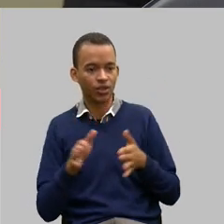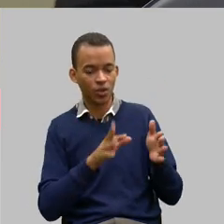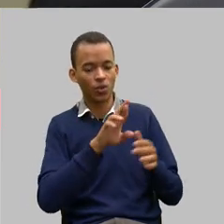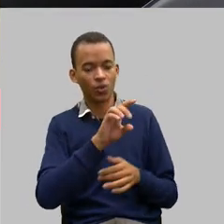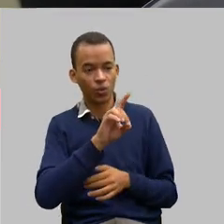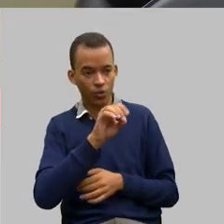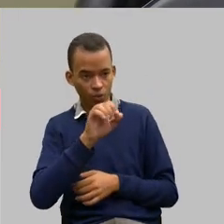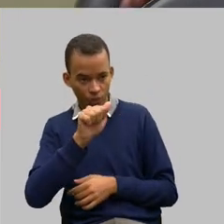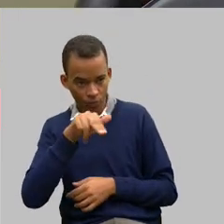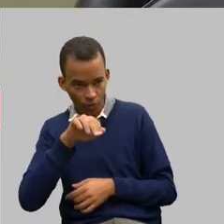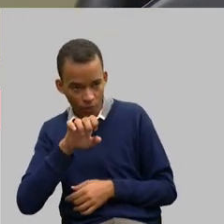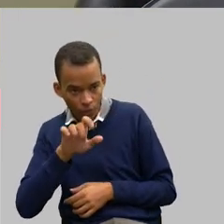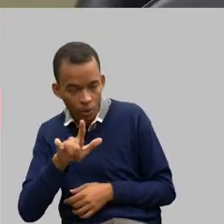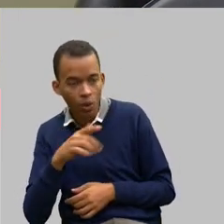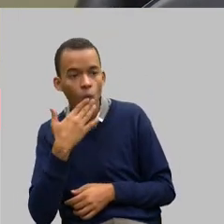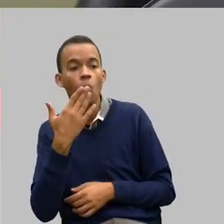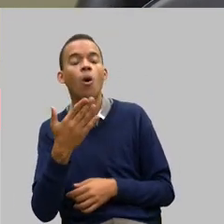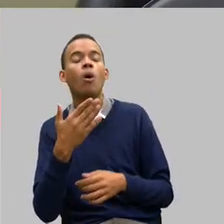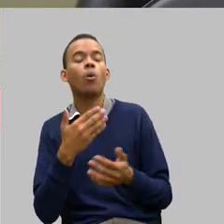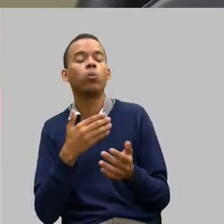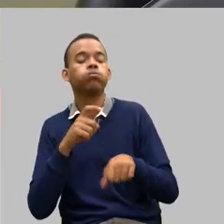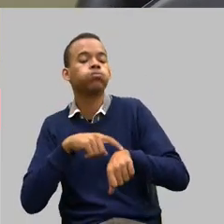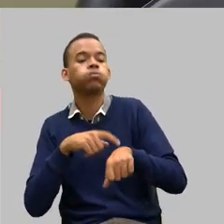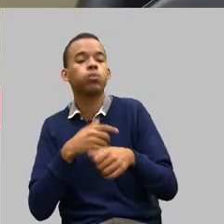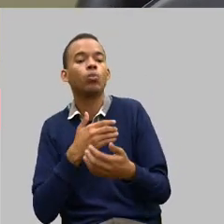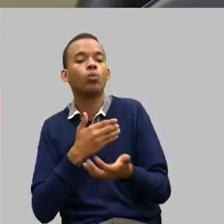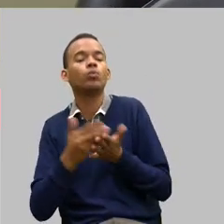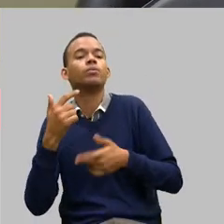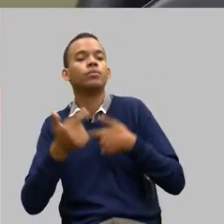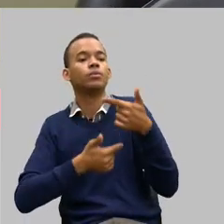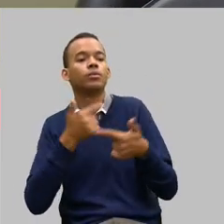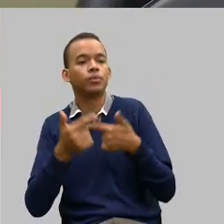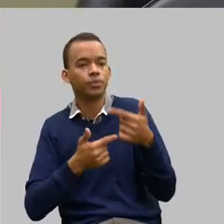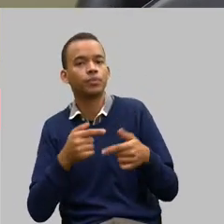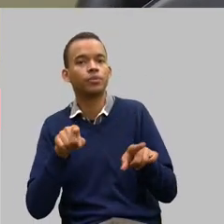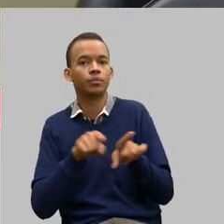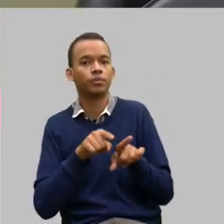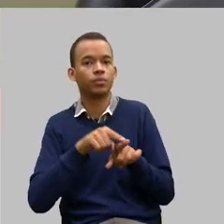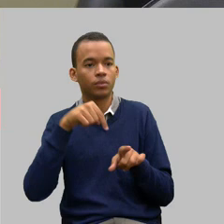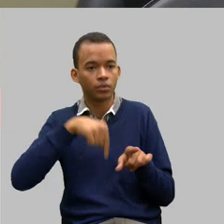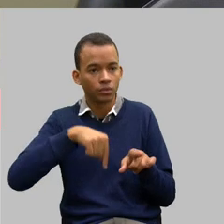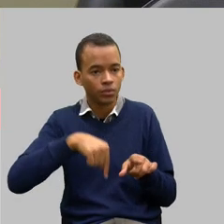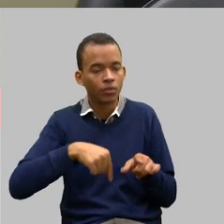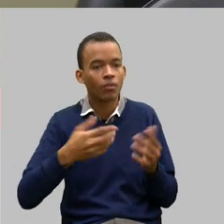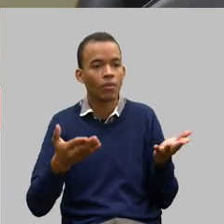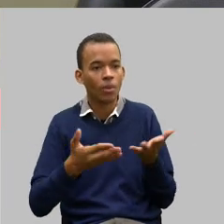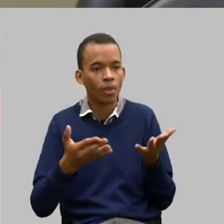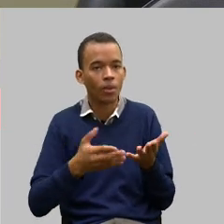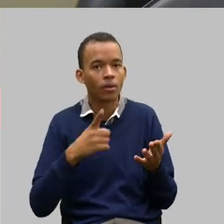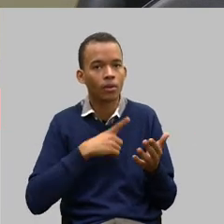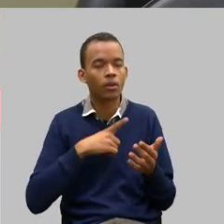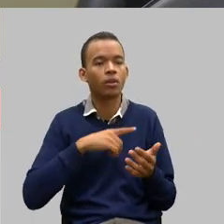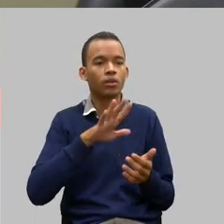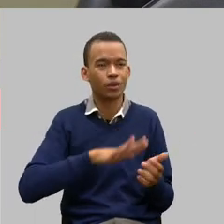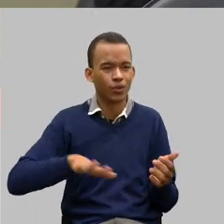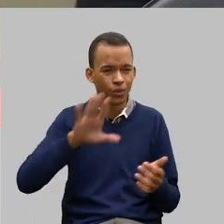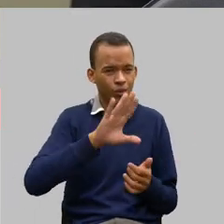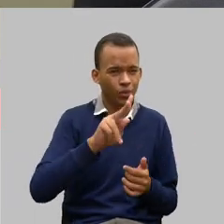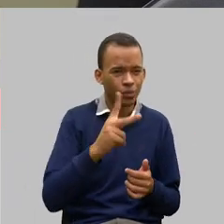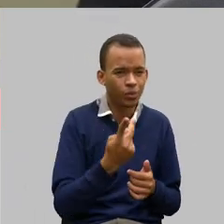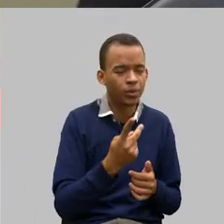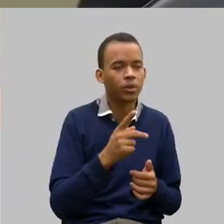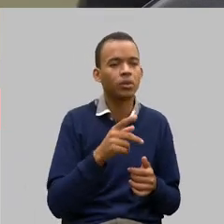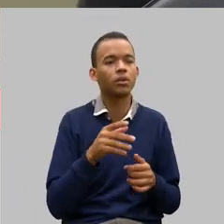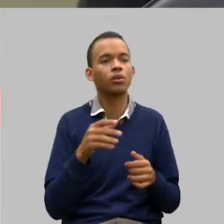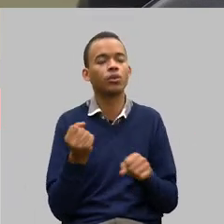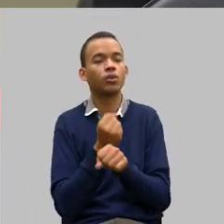qual a previsão de início das obras Qual a situação atual do licenciamento dos projetos do metrô da grande BH e qual a previsão do